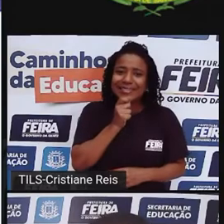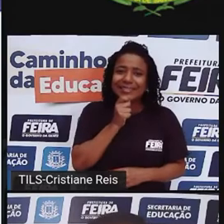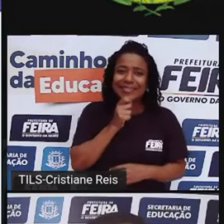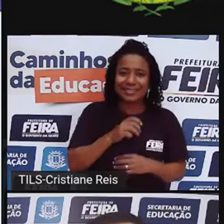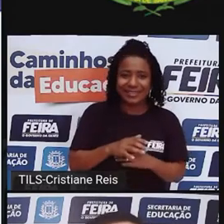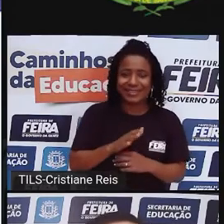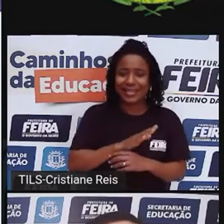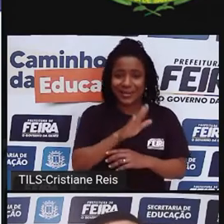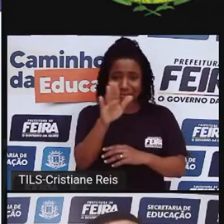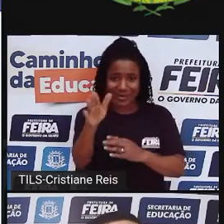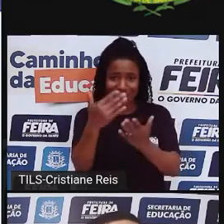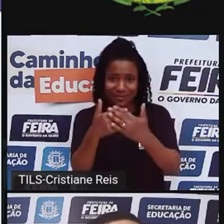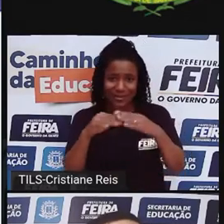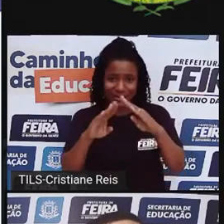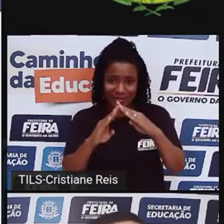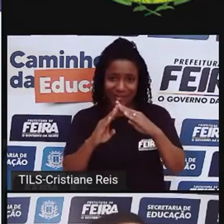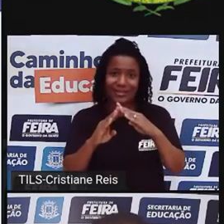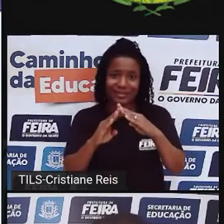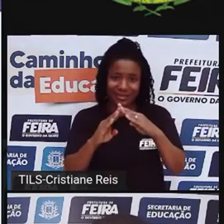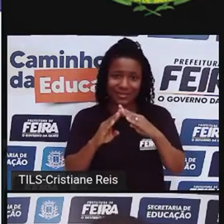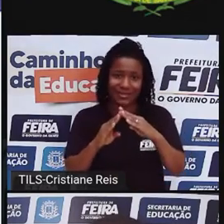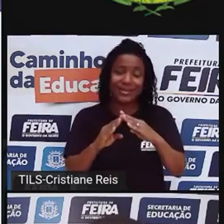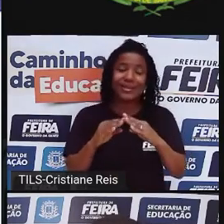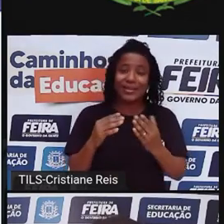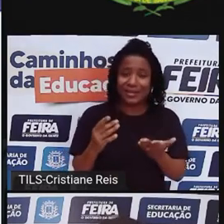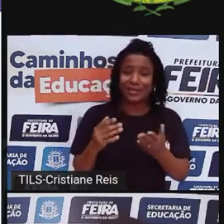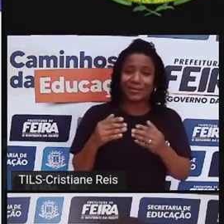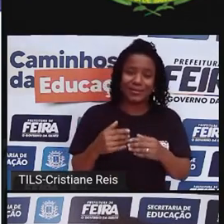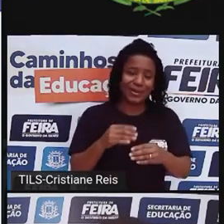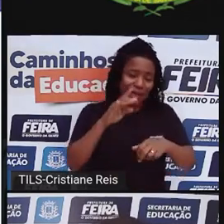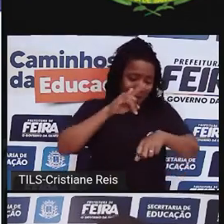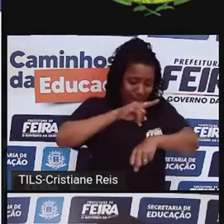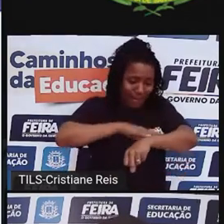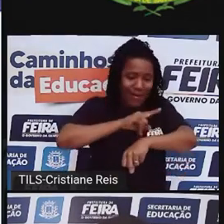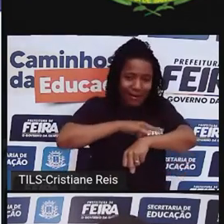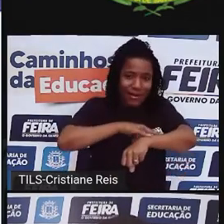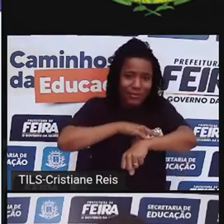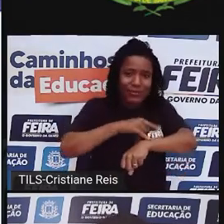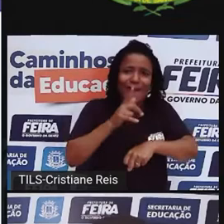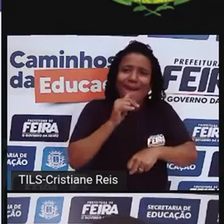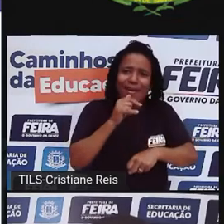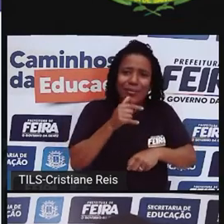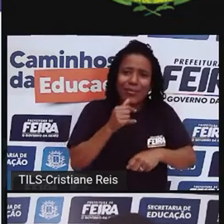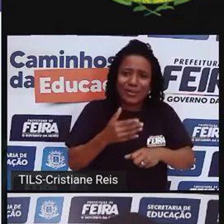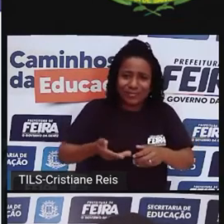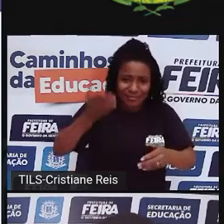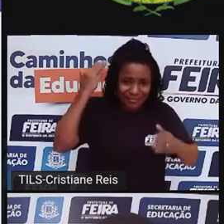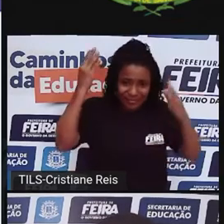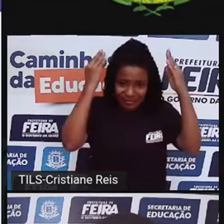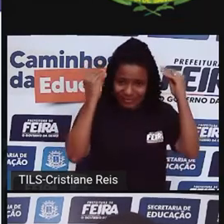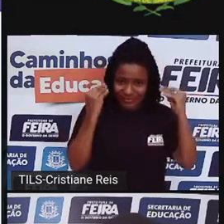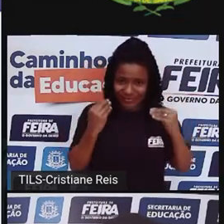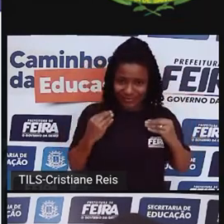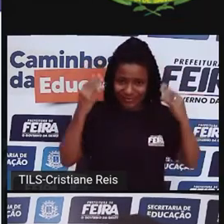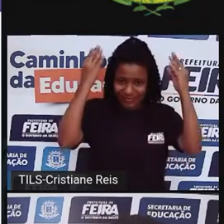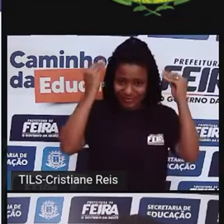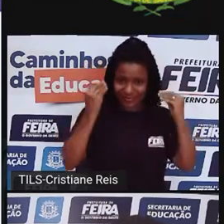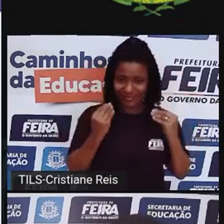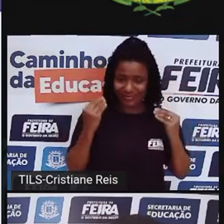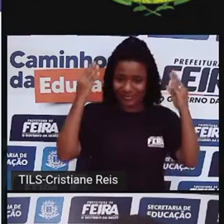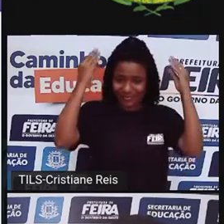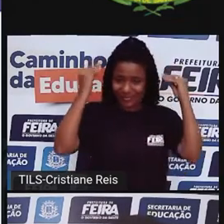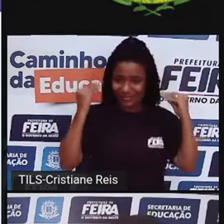saía da sala e ia pro banheiro e molhava o meu cabelo. E deixava ele pingando, ficava pingando, cheio de